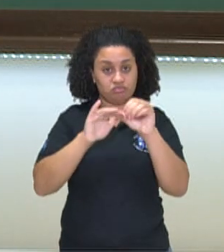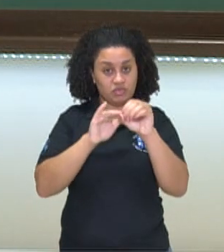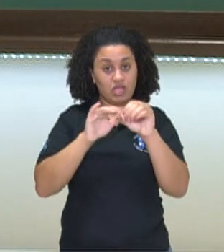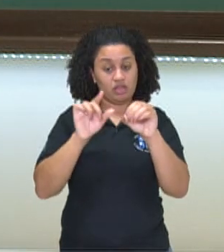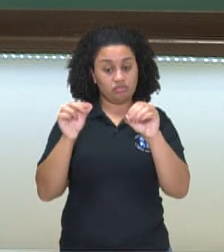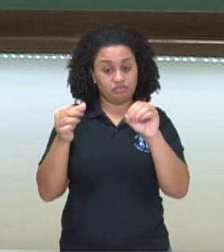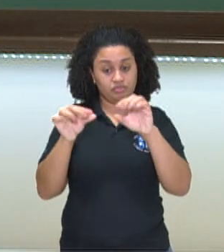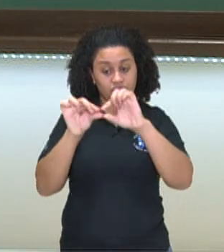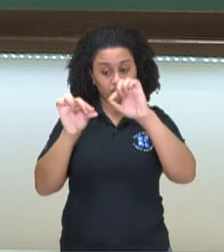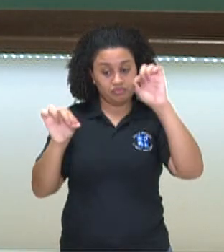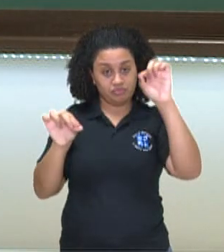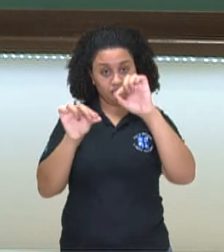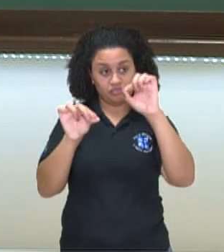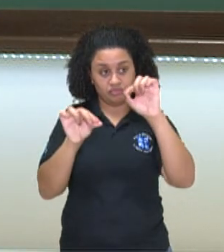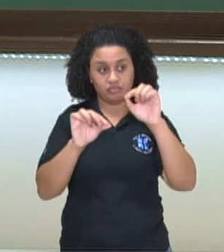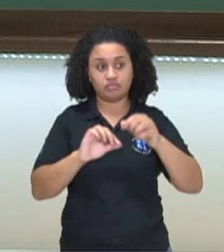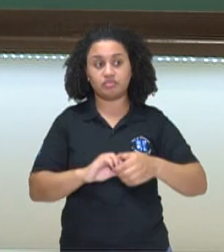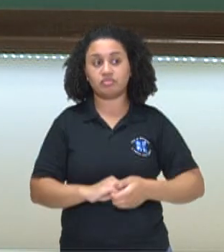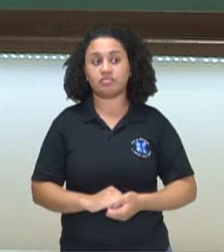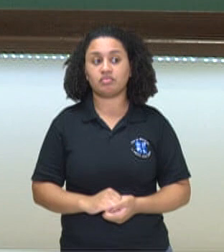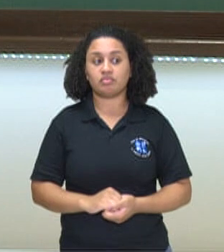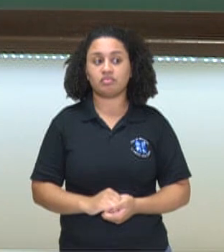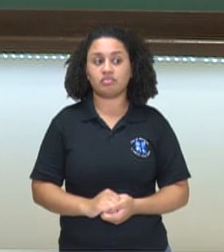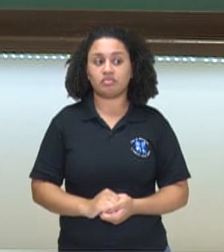canudo e eletrize o outro canudo.